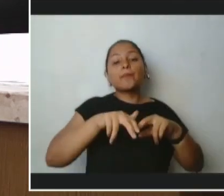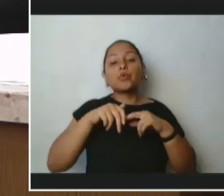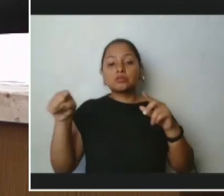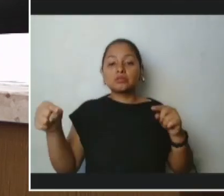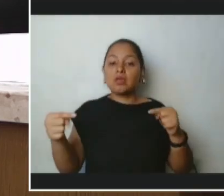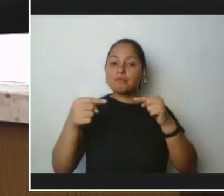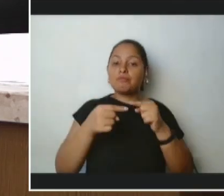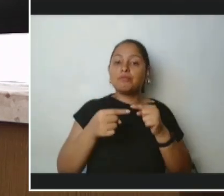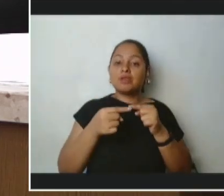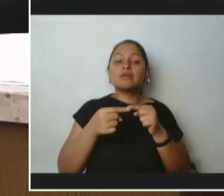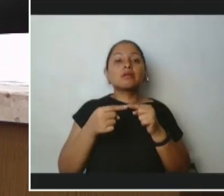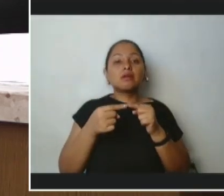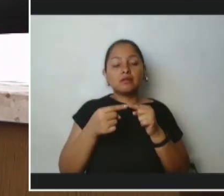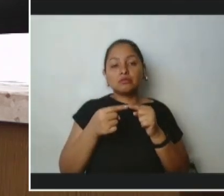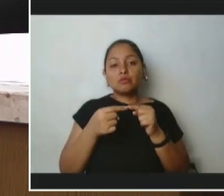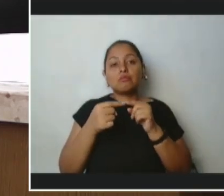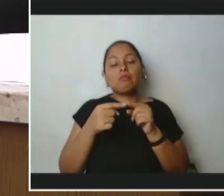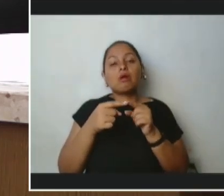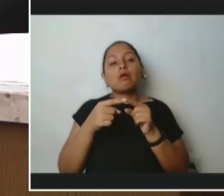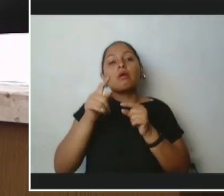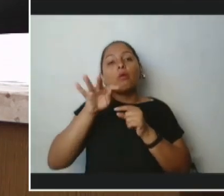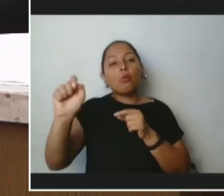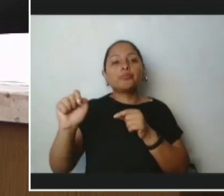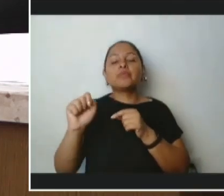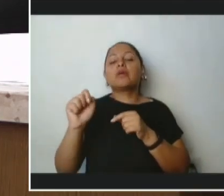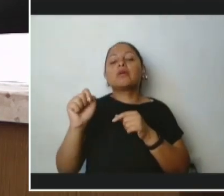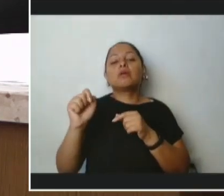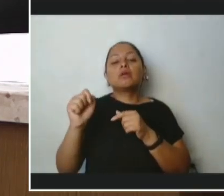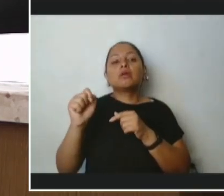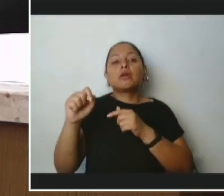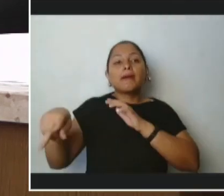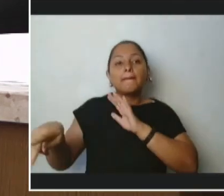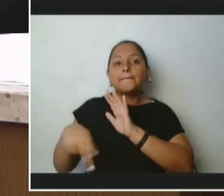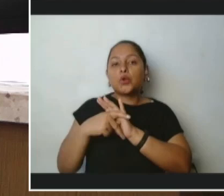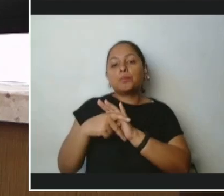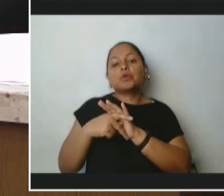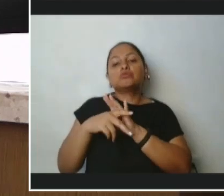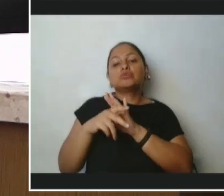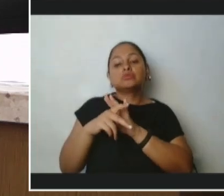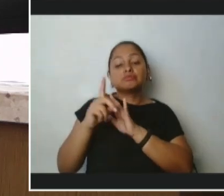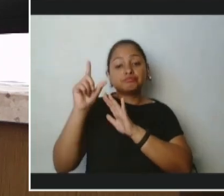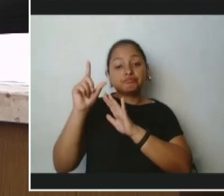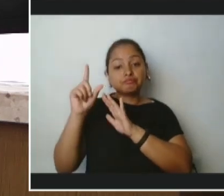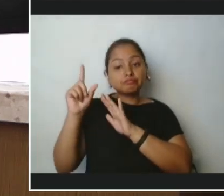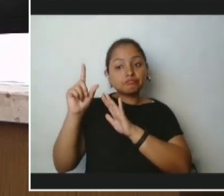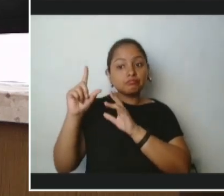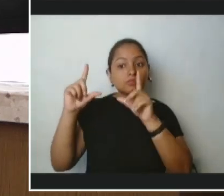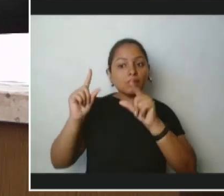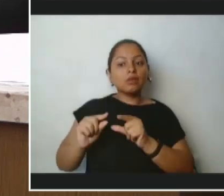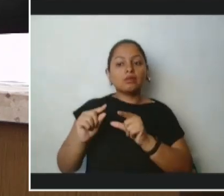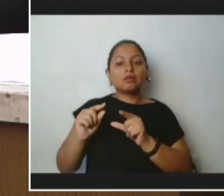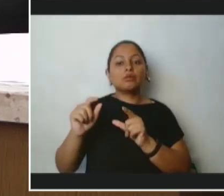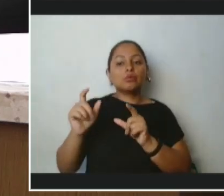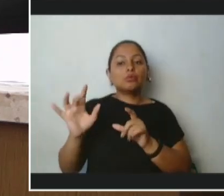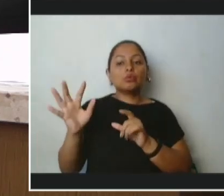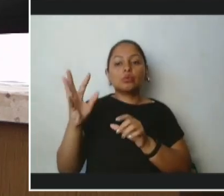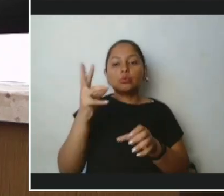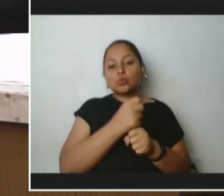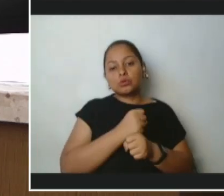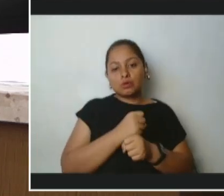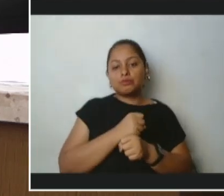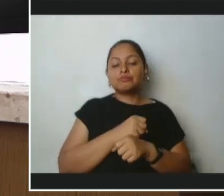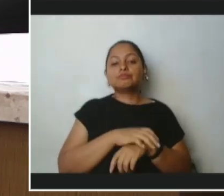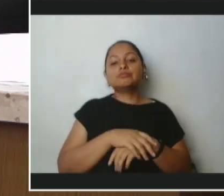ele é deduzido da receita total. Considera-se intra-orçamentária, isso mesmo. Eu entendi, senão ficaria em